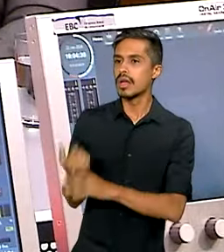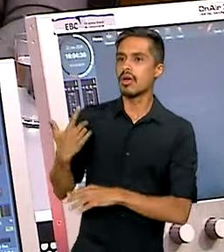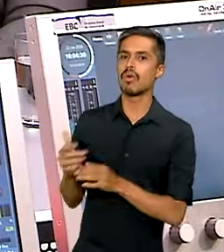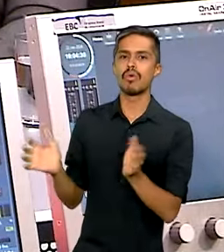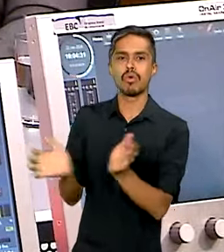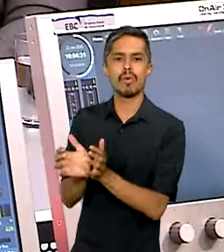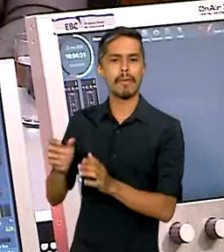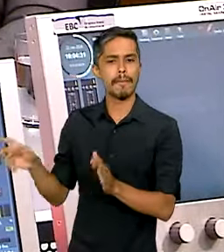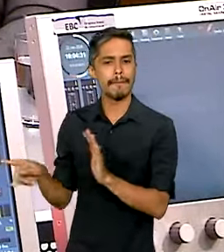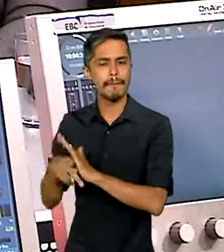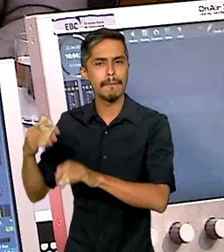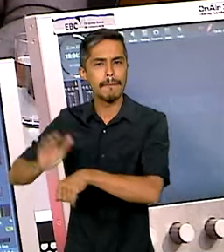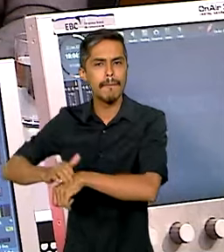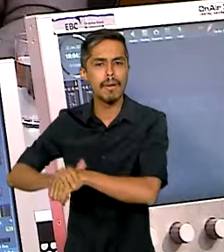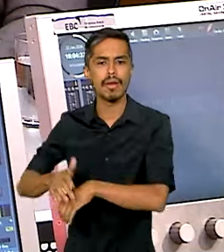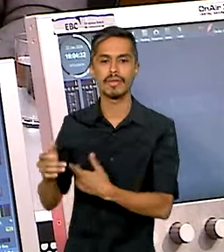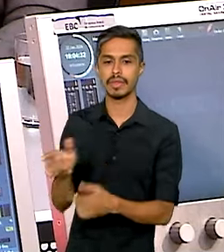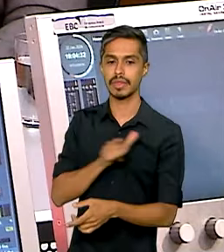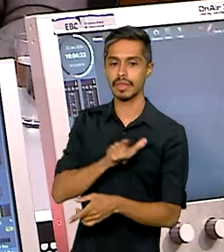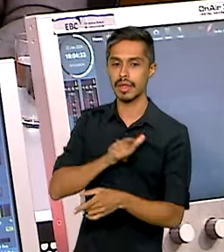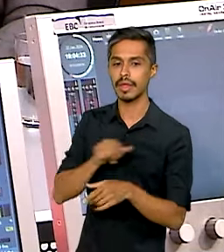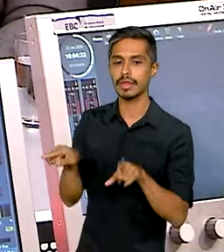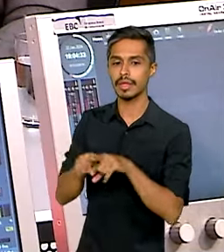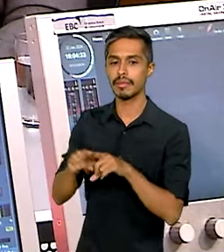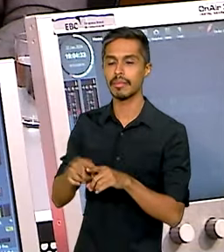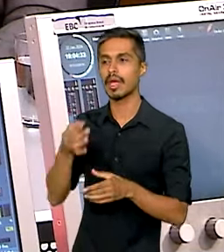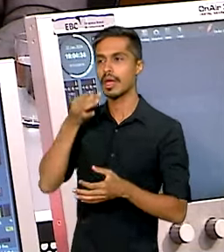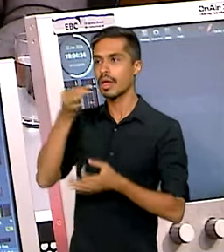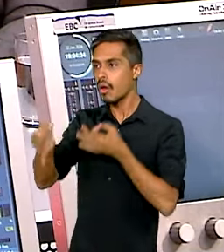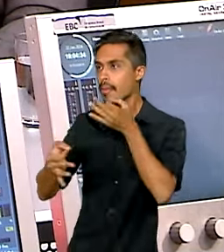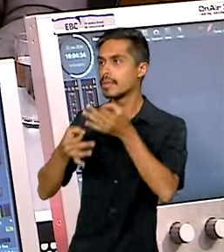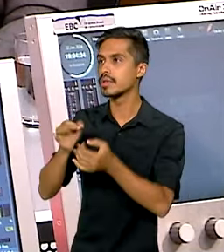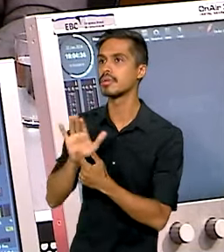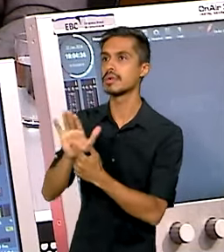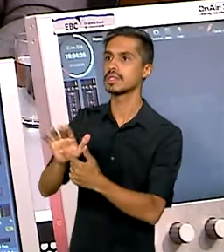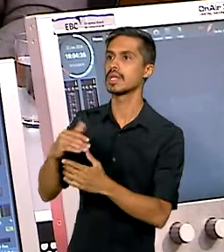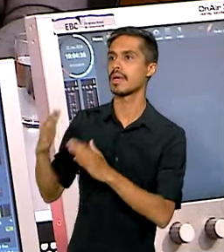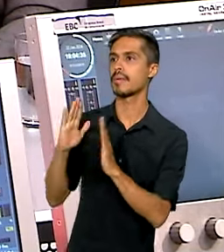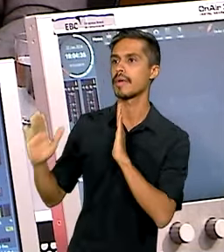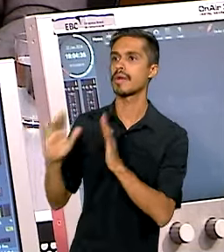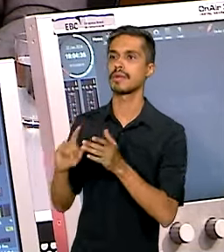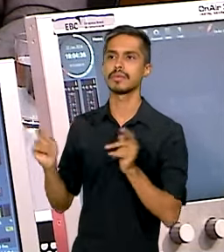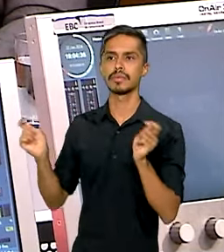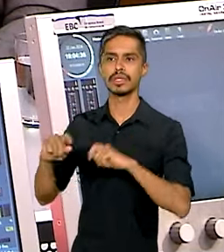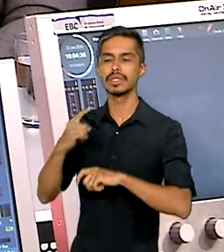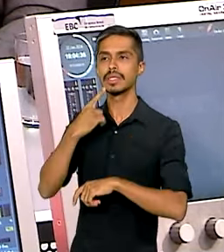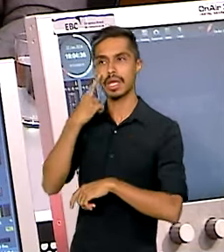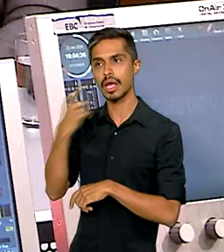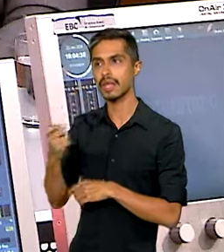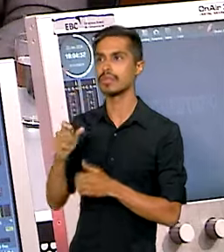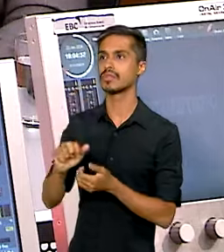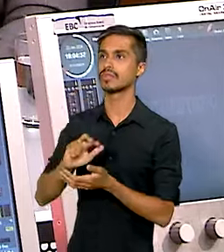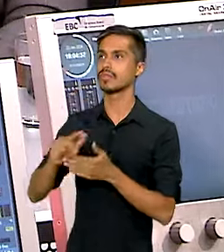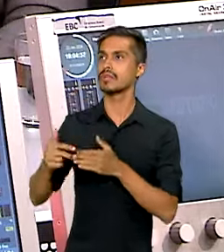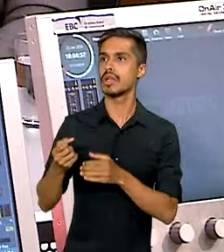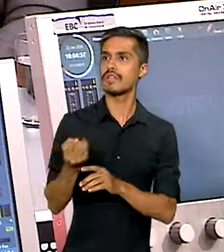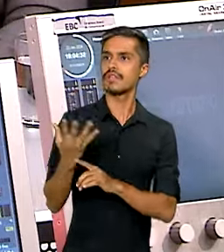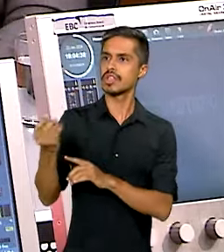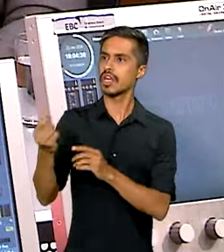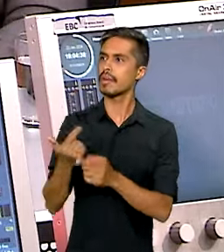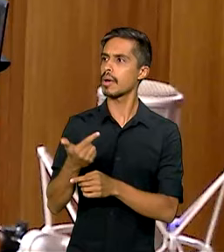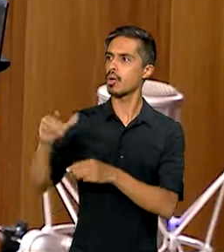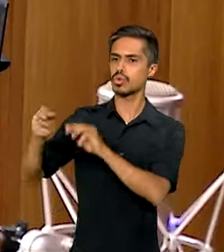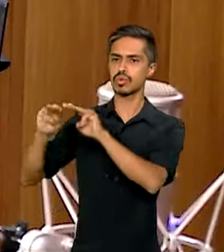acervo próprio, ele pode ter também exposições temporárias, né? Vocês pretendem fazer aí um intercâmbio com outras instituições, com outros